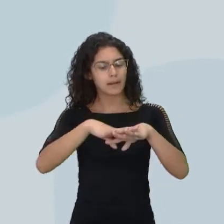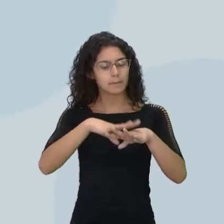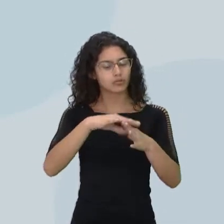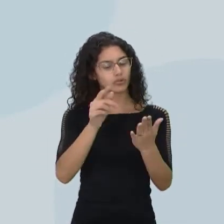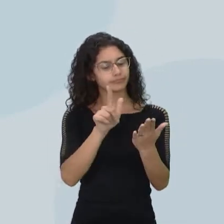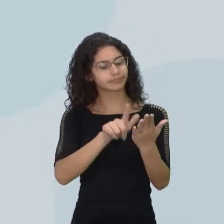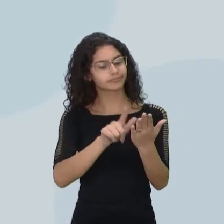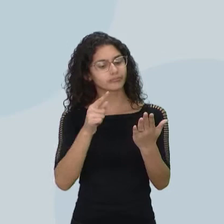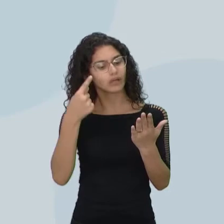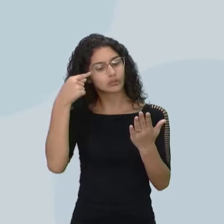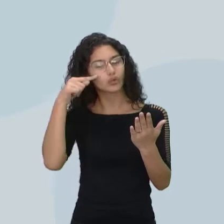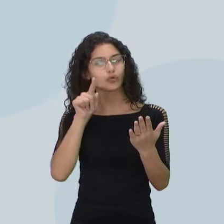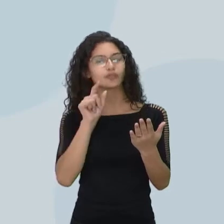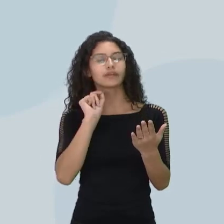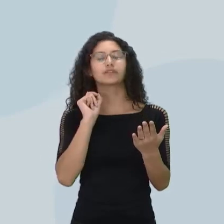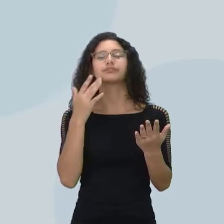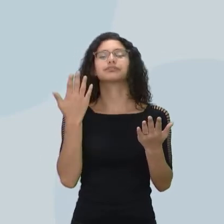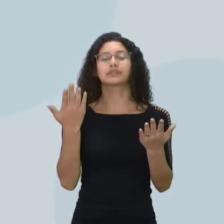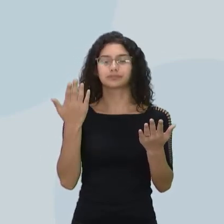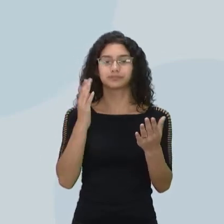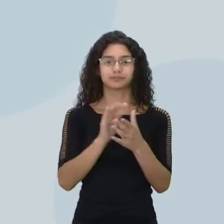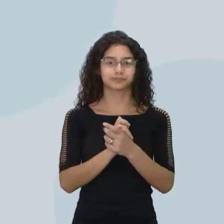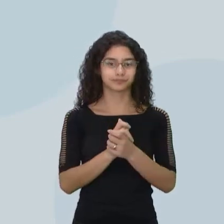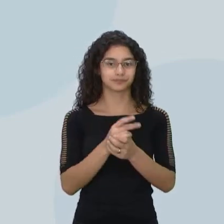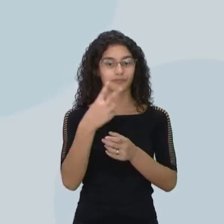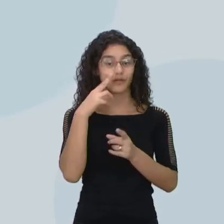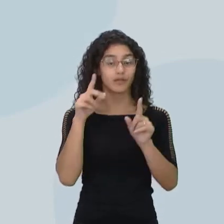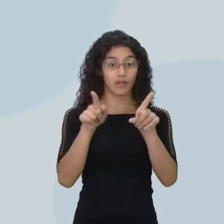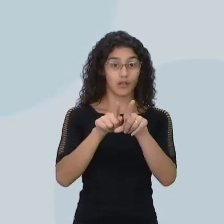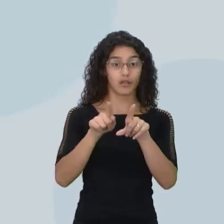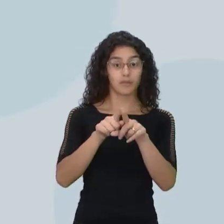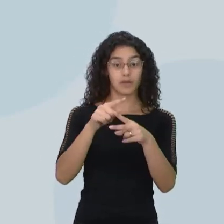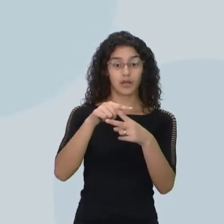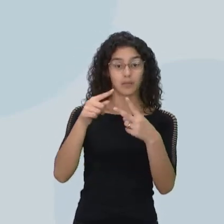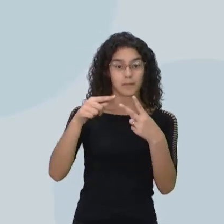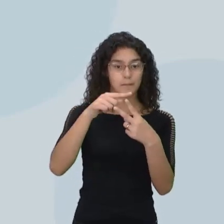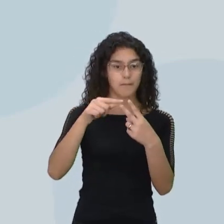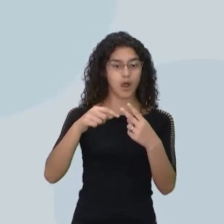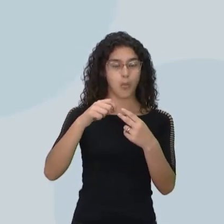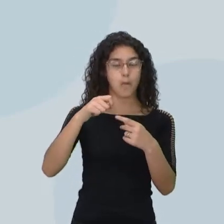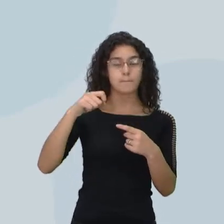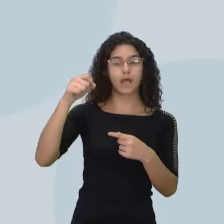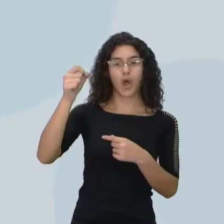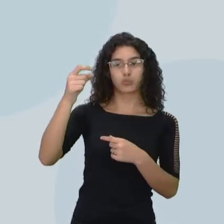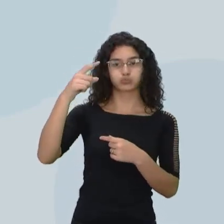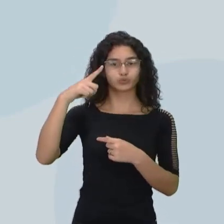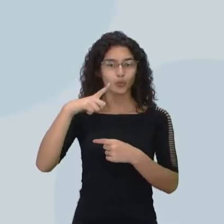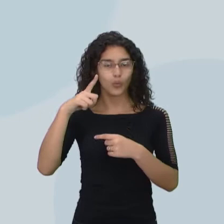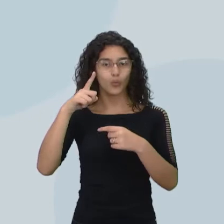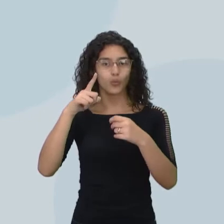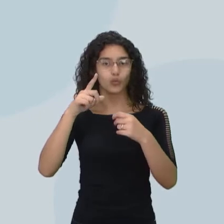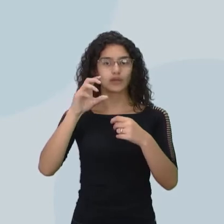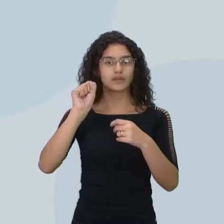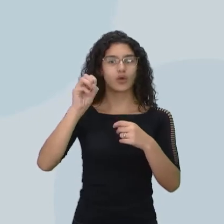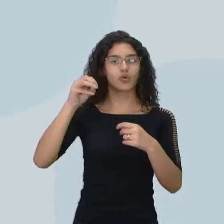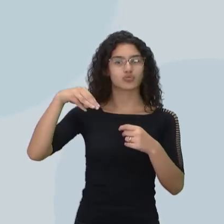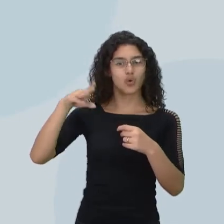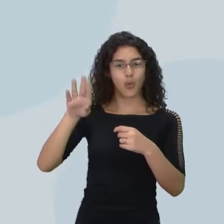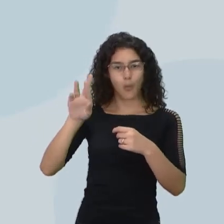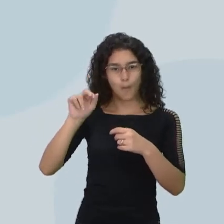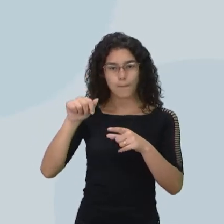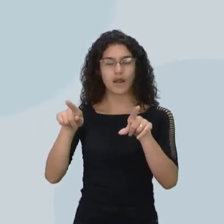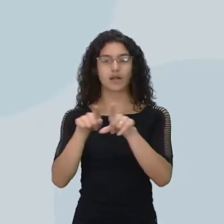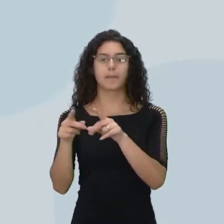no papel e ele está matutando. E aí? E a gente vê também essa antítese entre luz e sombra, que justamente traz